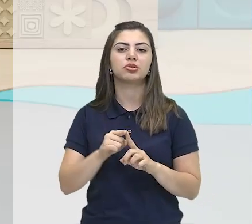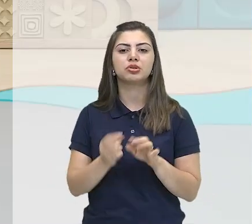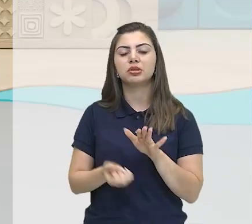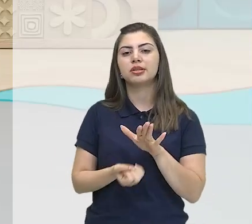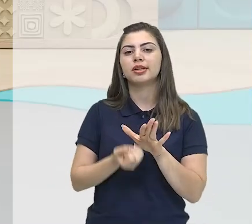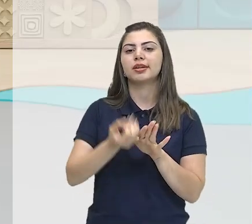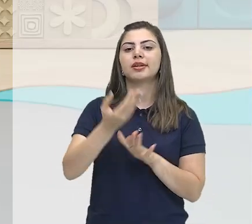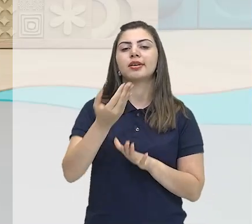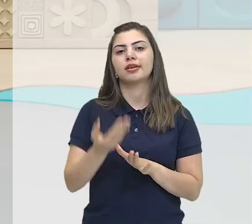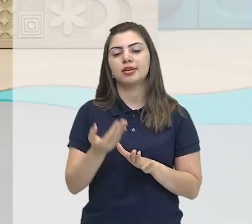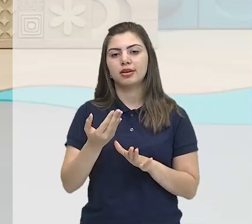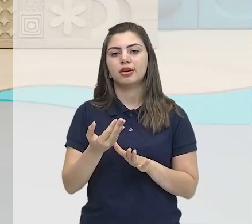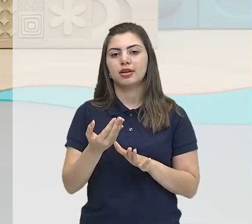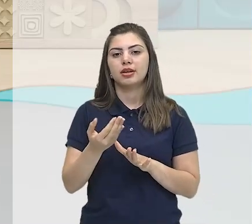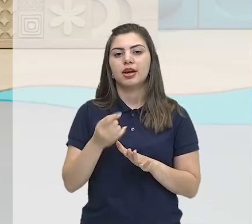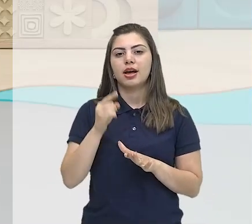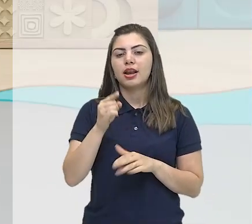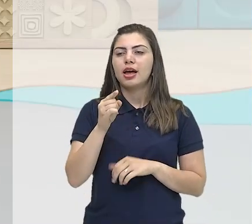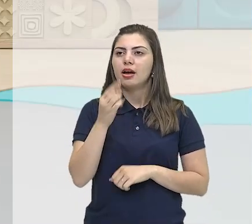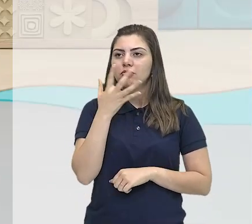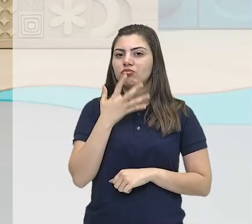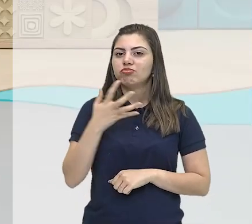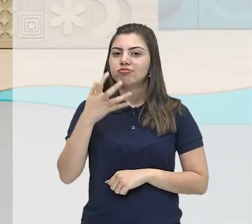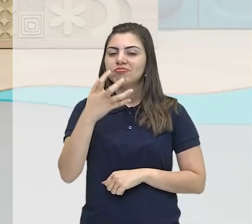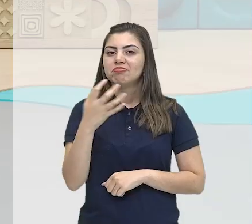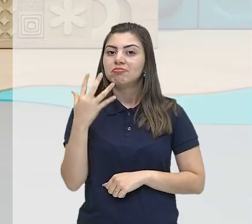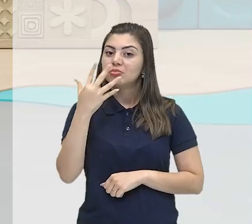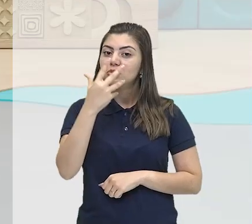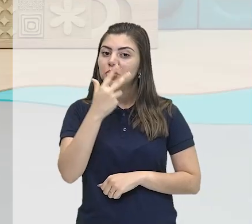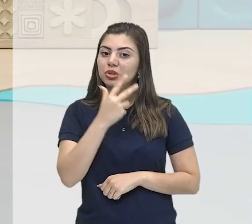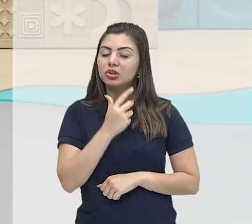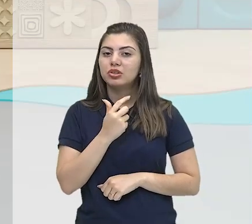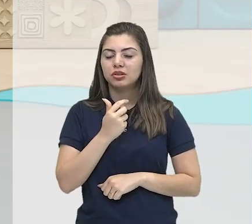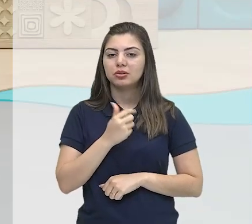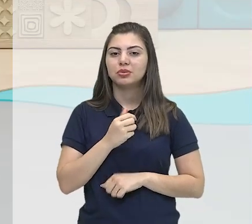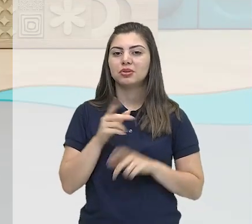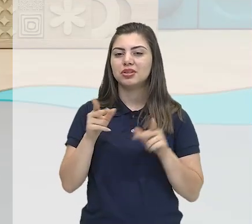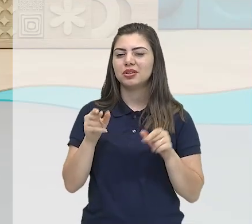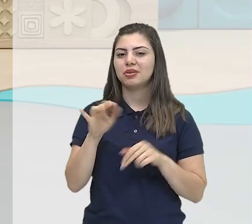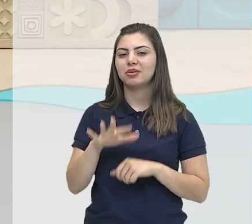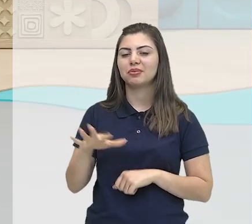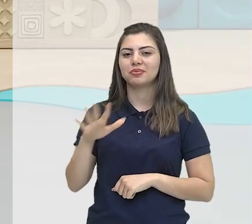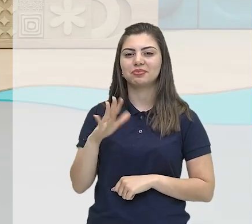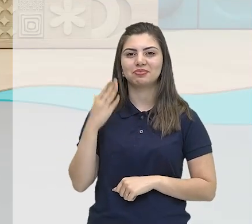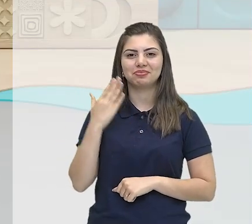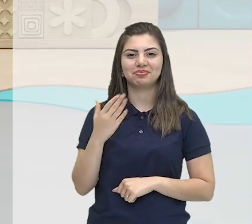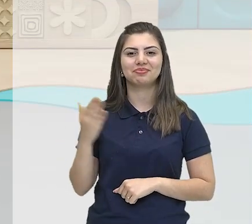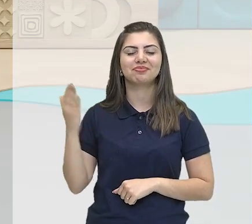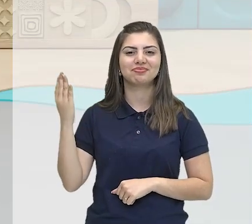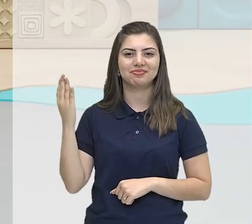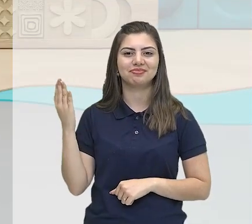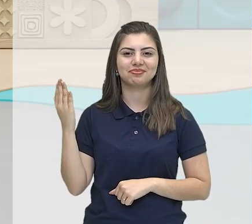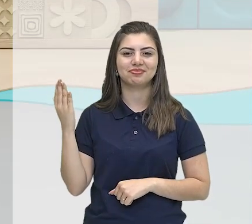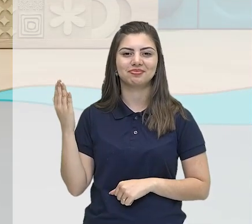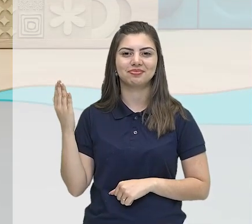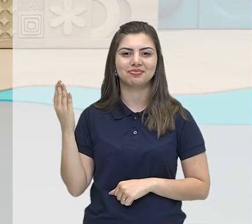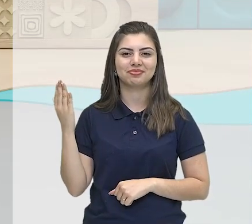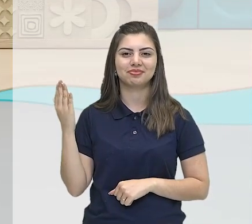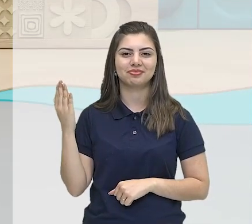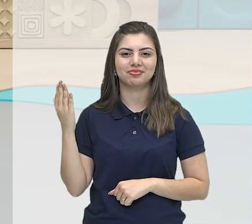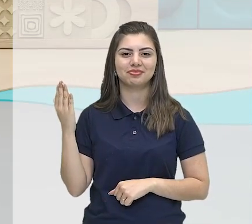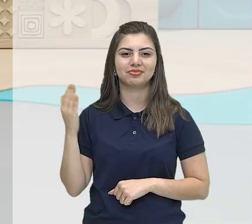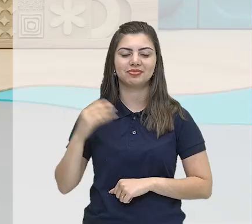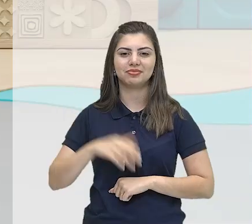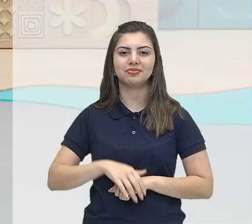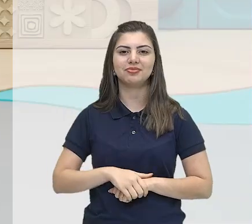padrões complexos que são atraentes e cativantes, como vocês podem aqui observar na imagem.